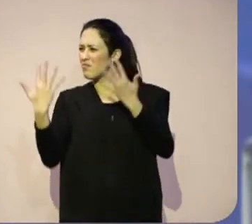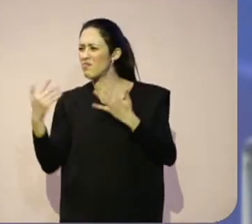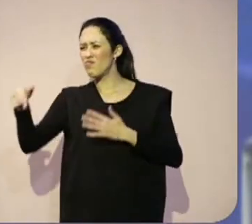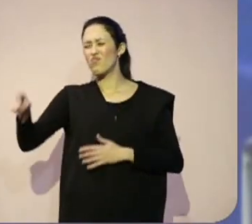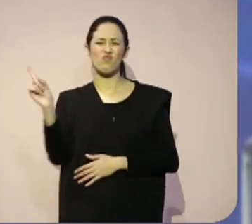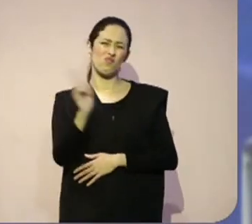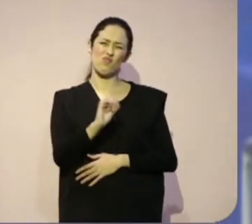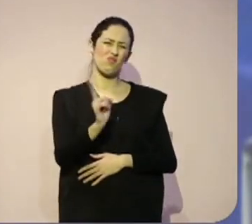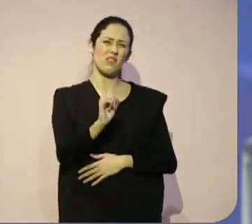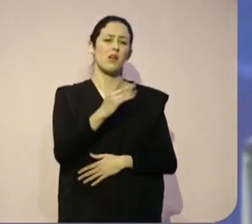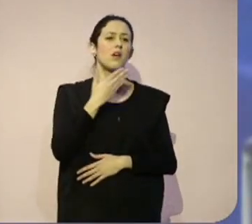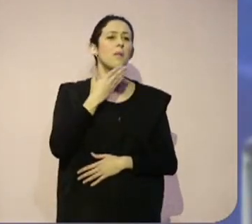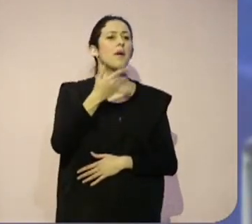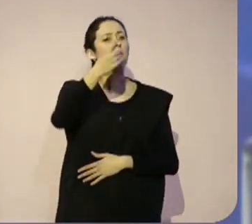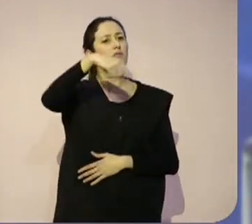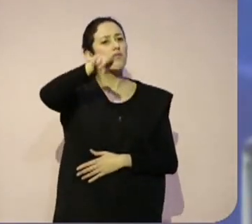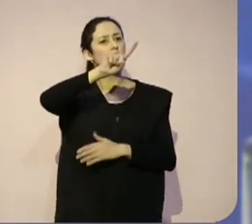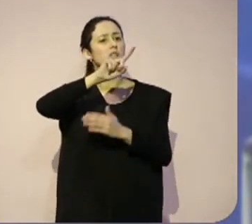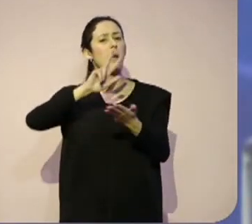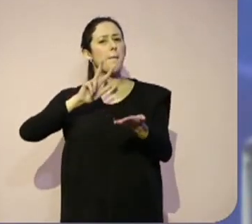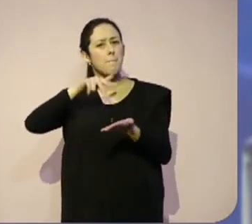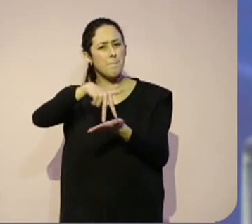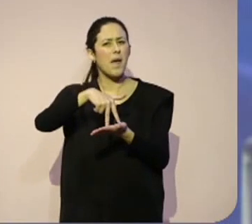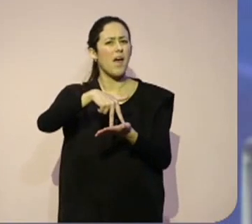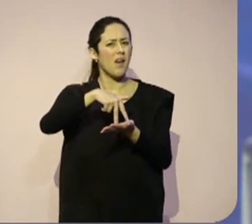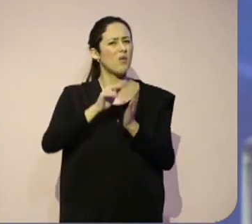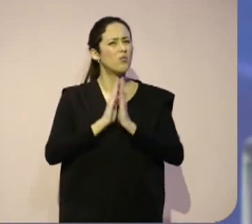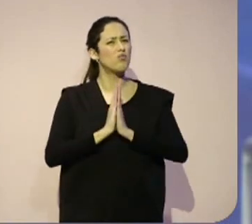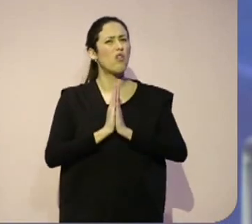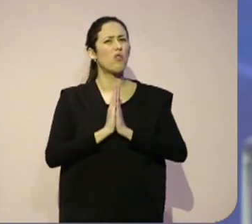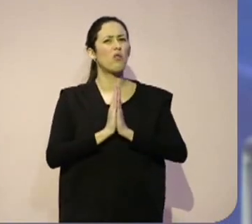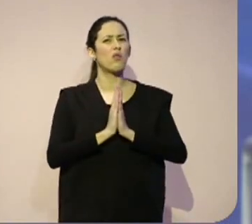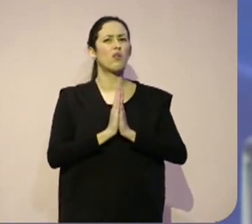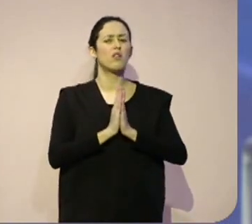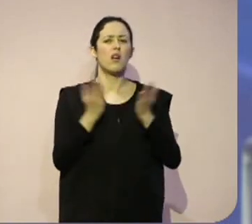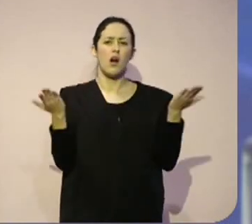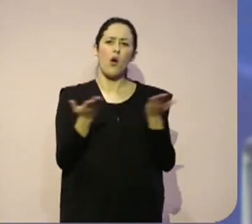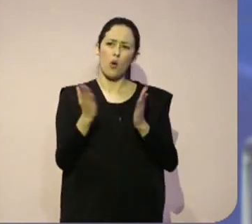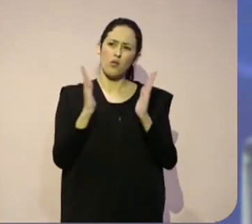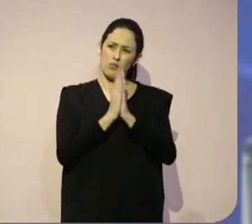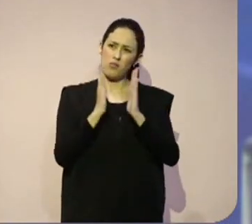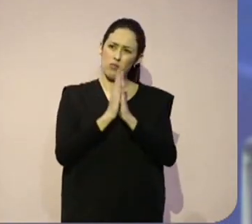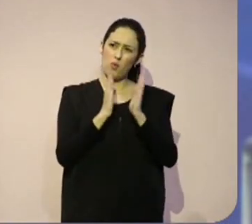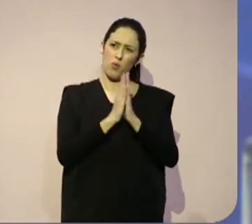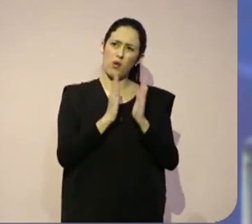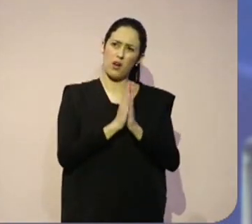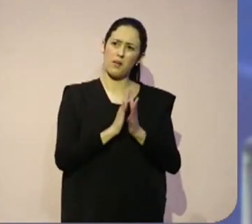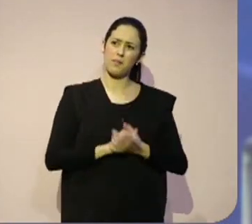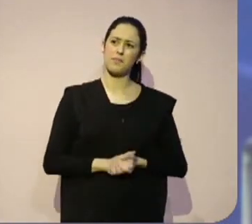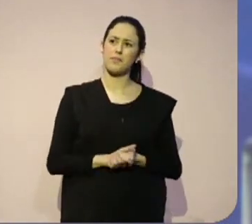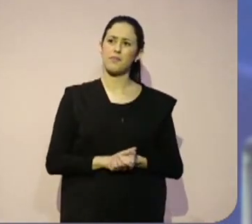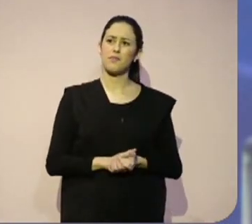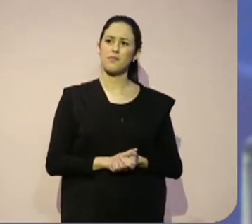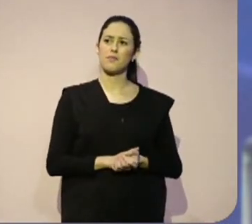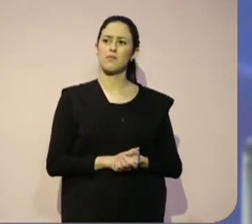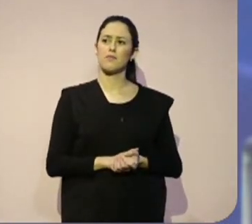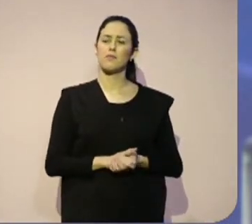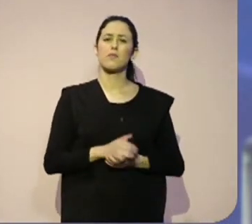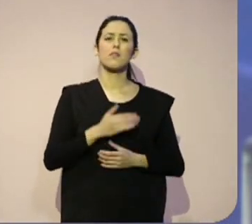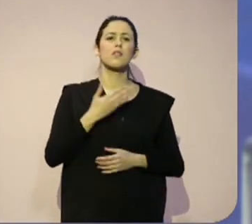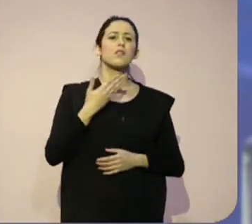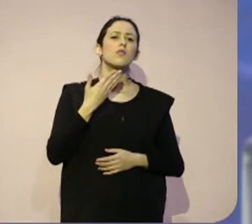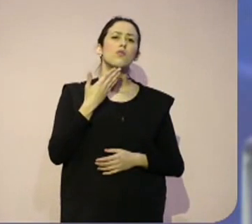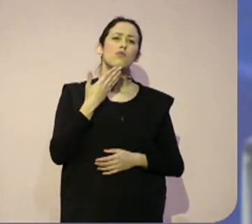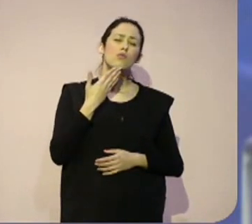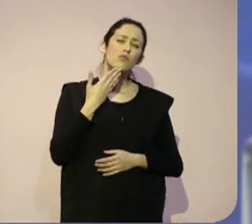pedir para você ficar em pé onde você está. E nós vamos orar por você hoje, pedindo para que o seu